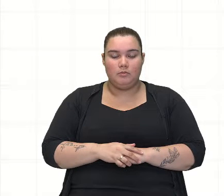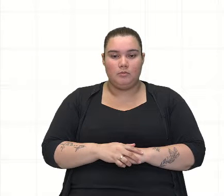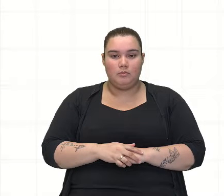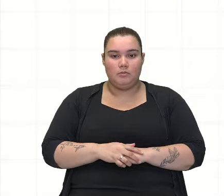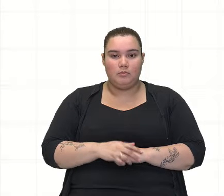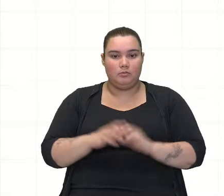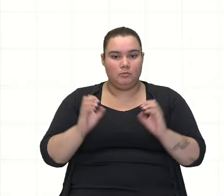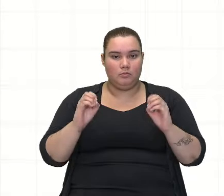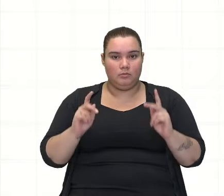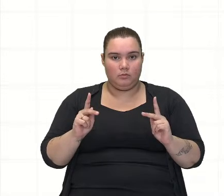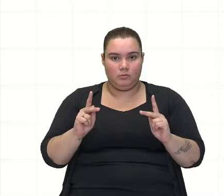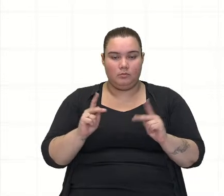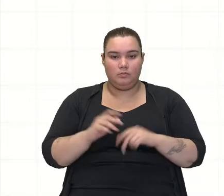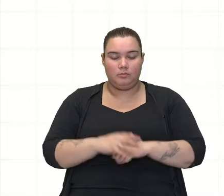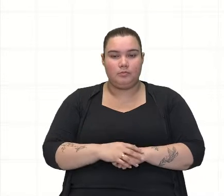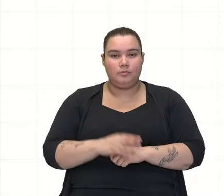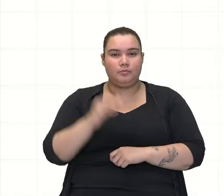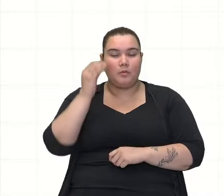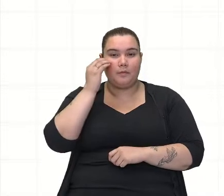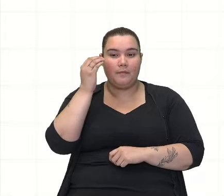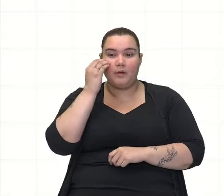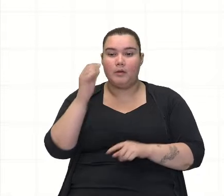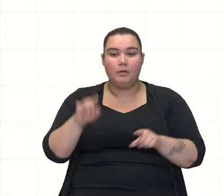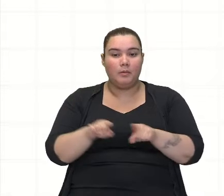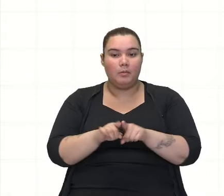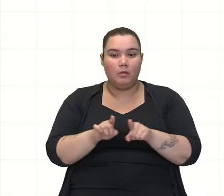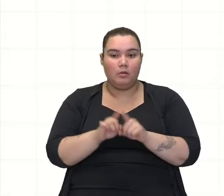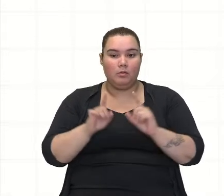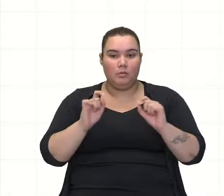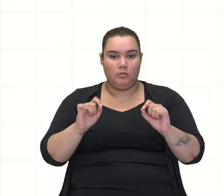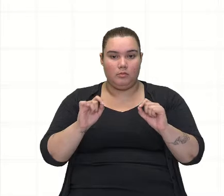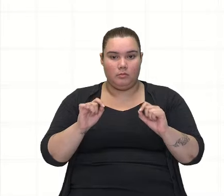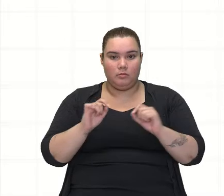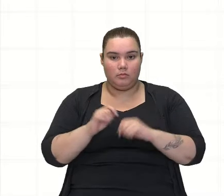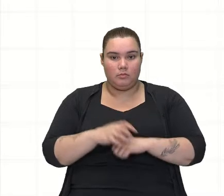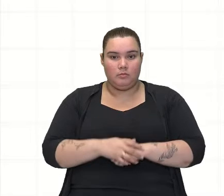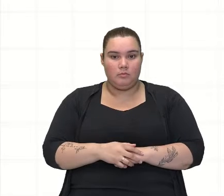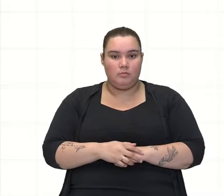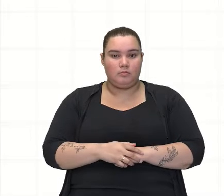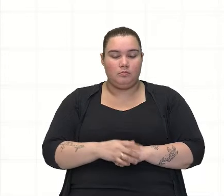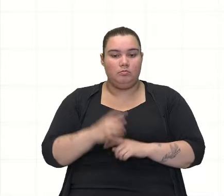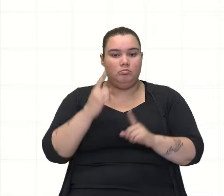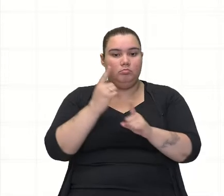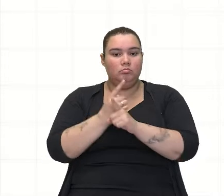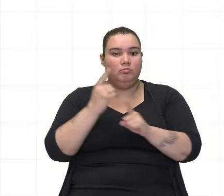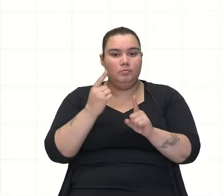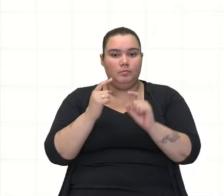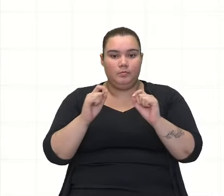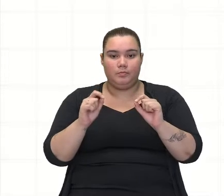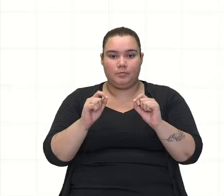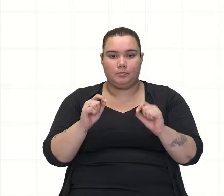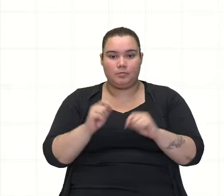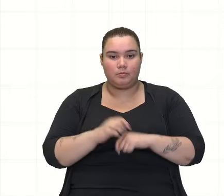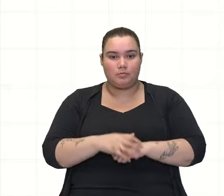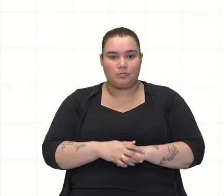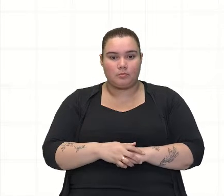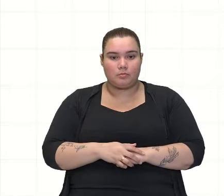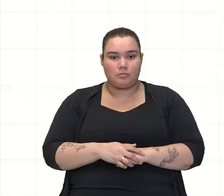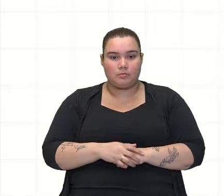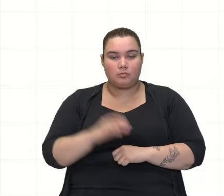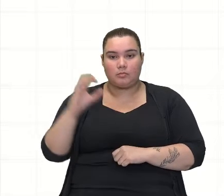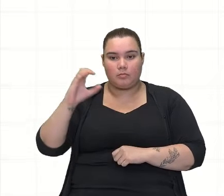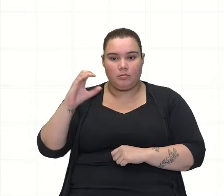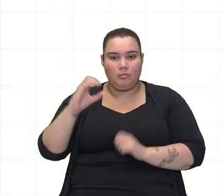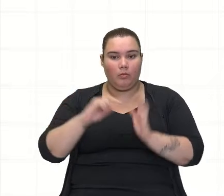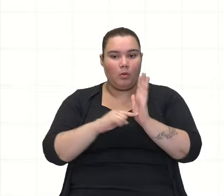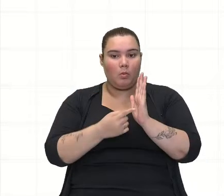Tá? Isso nós vamos verificar também, ó, vamos encontrar aqui, ó, colocar de outra cor, o ponto